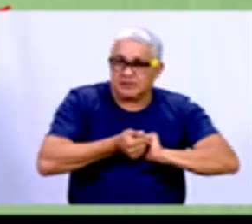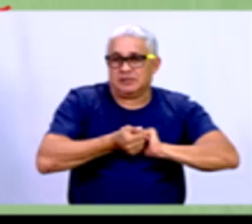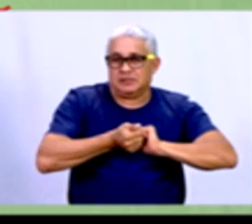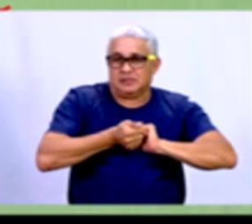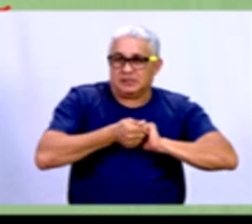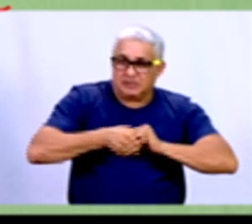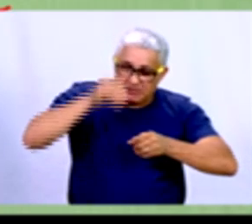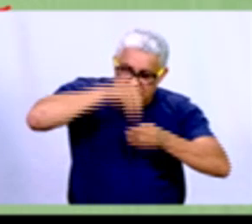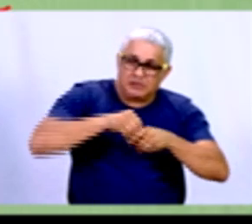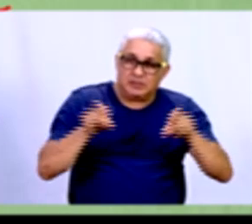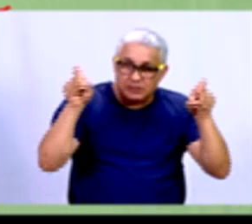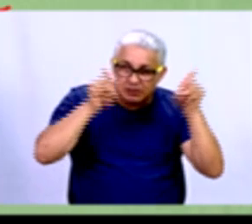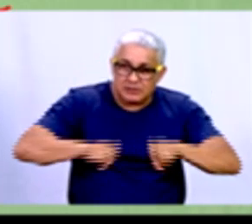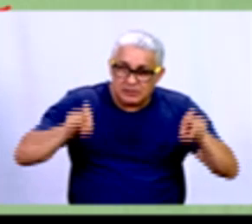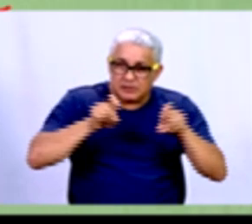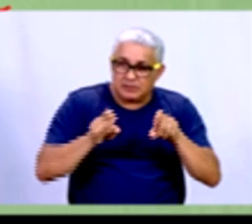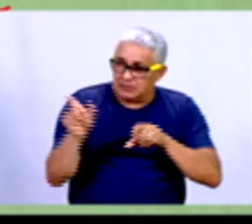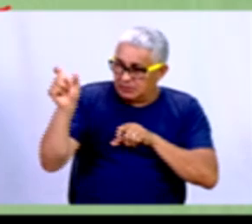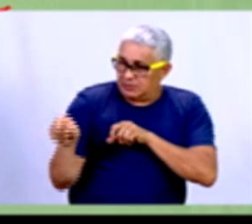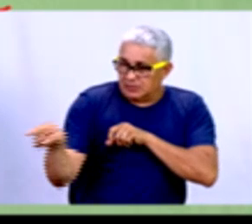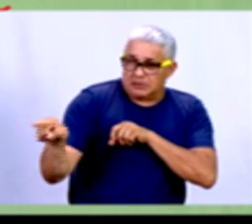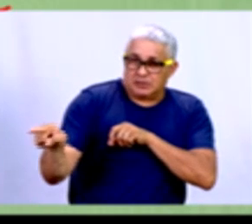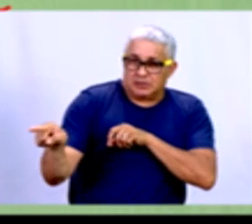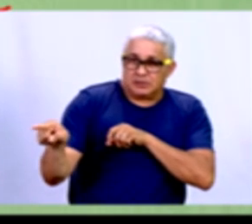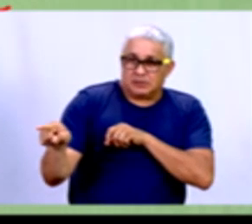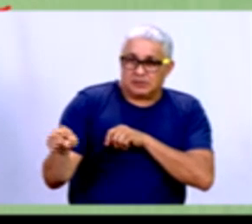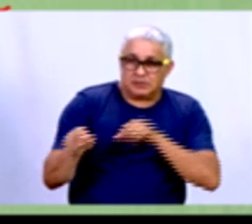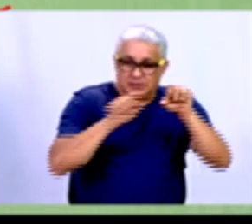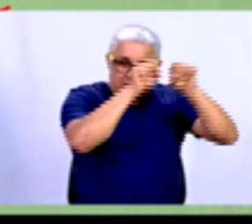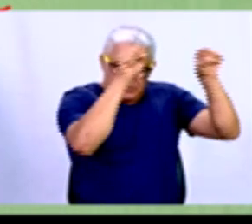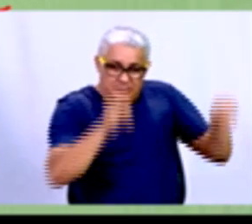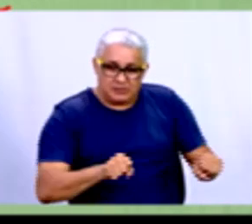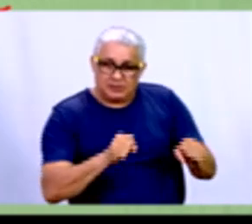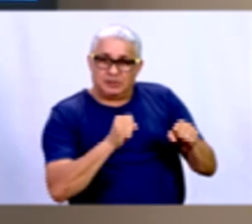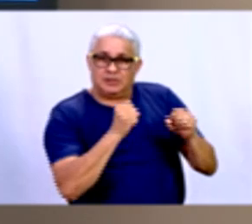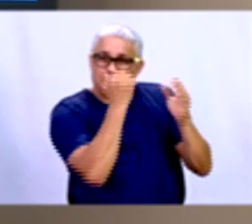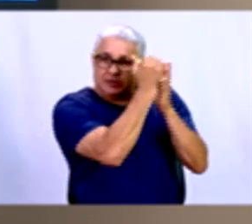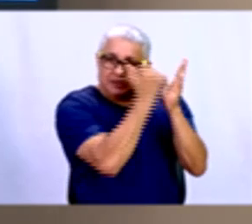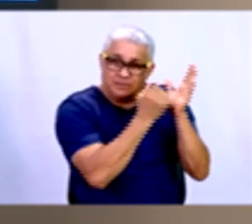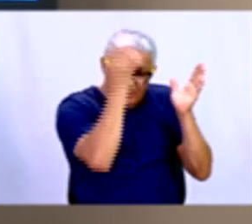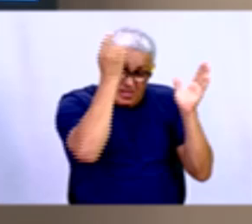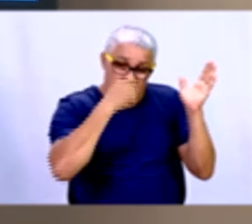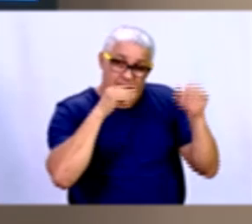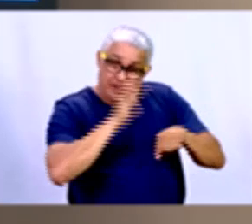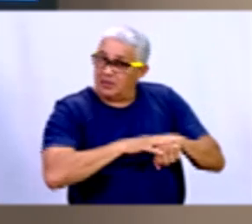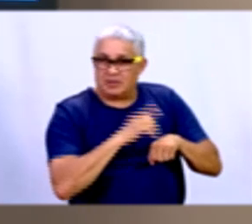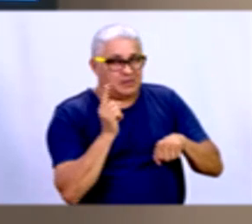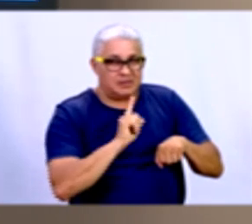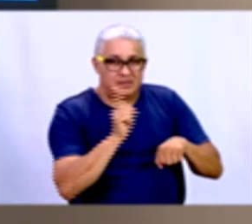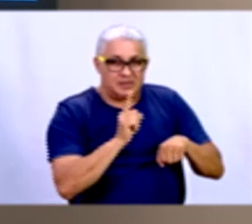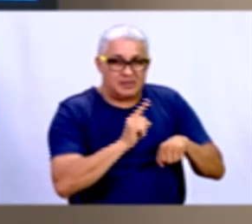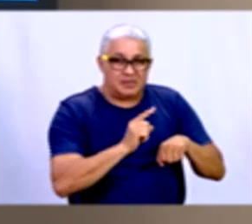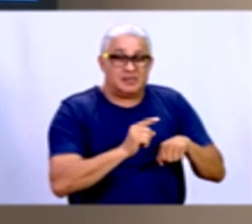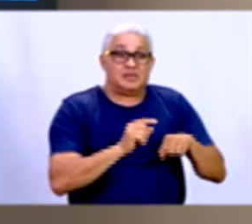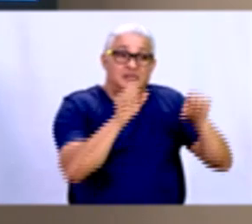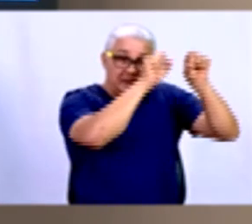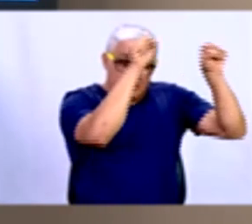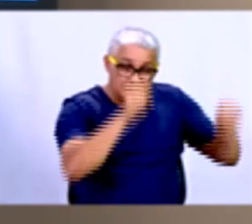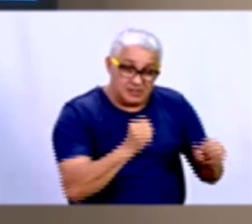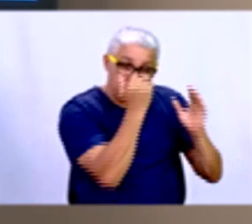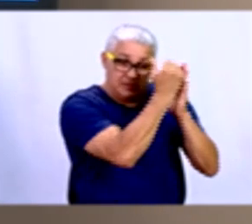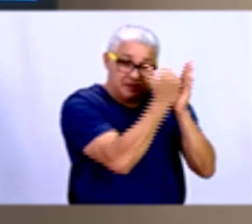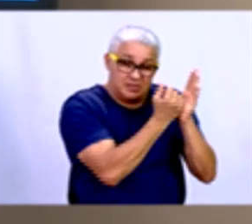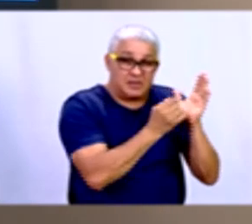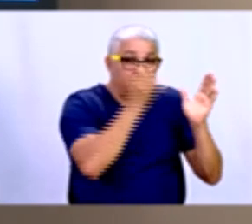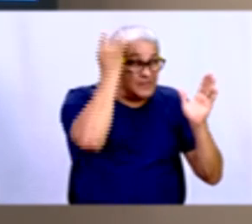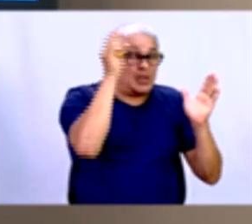facilidade do usuário. A gente não tem que desenvolver sistemas que sejam fáceis da gente desenvolver. A gente tem que desenvolver sistemas que sejam fáceis de serem